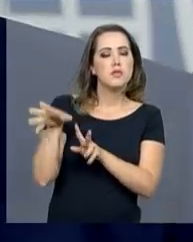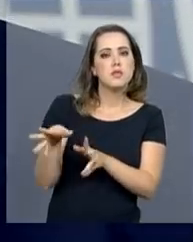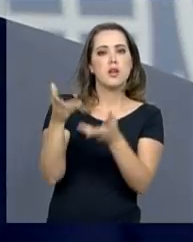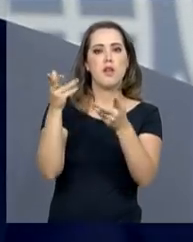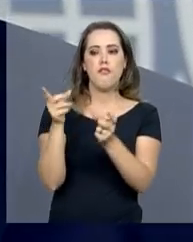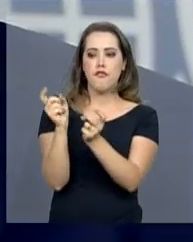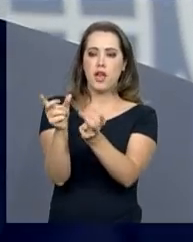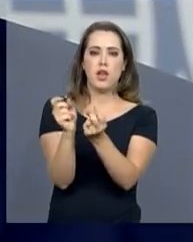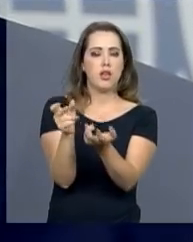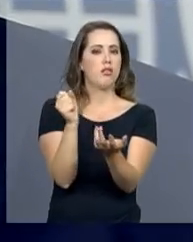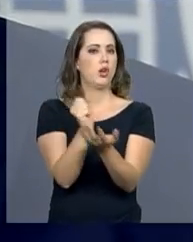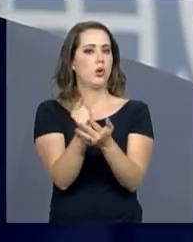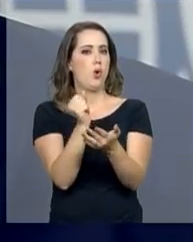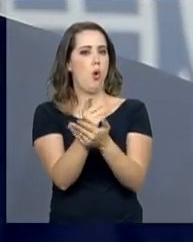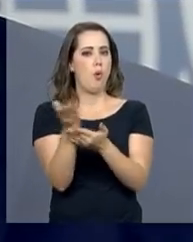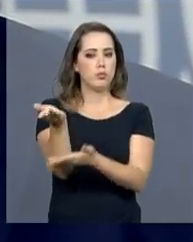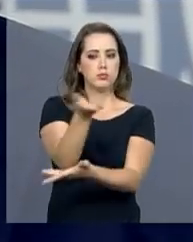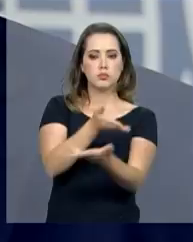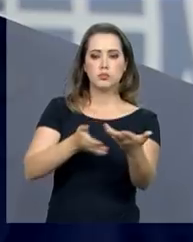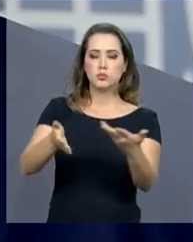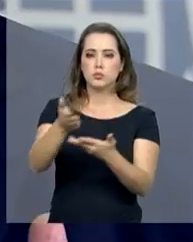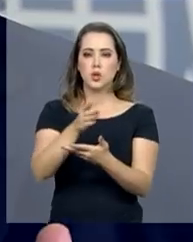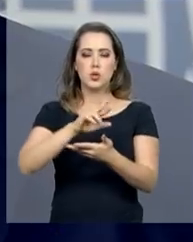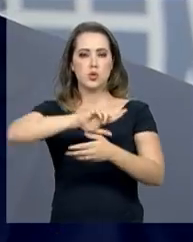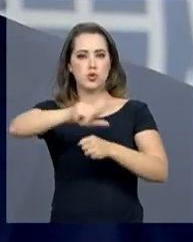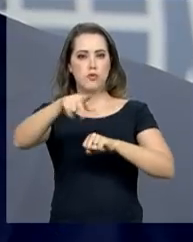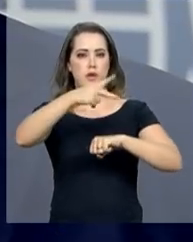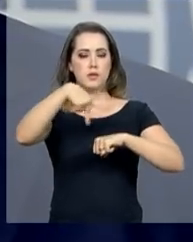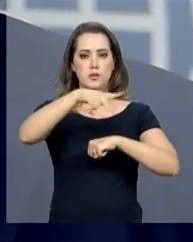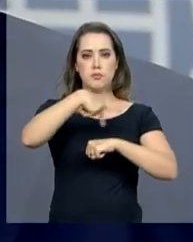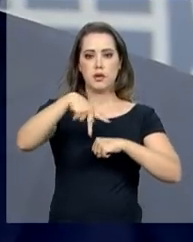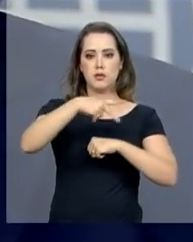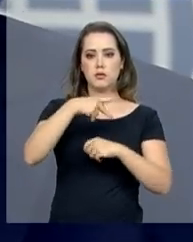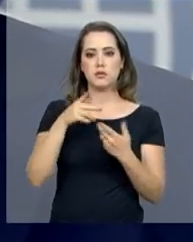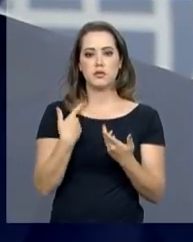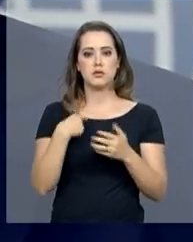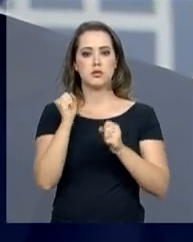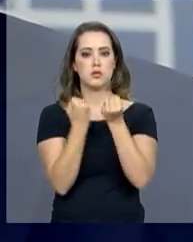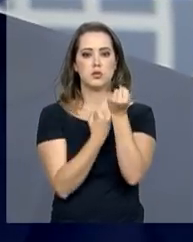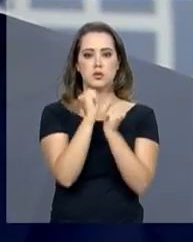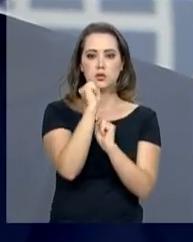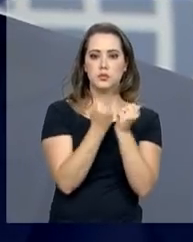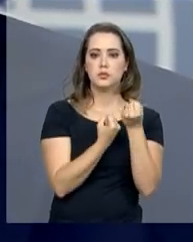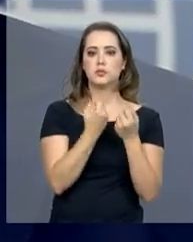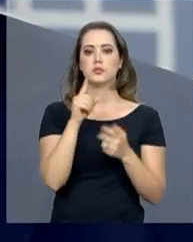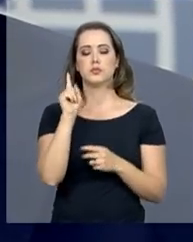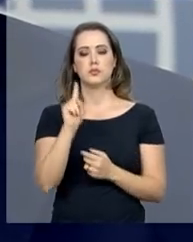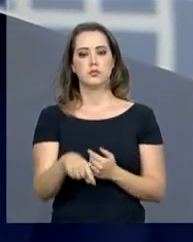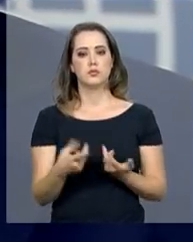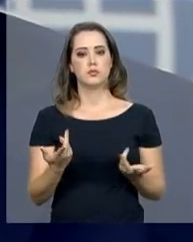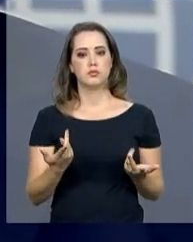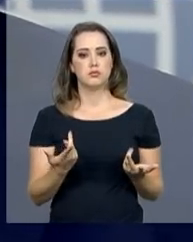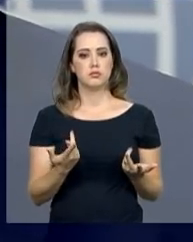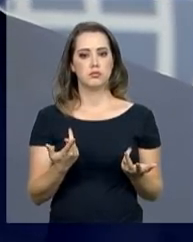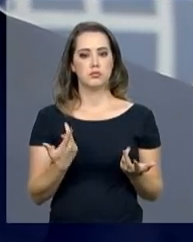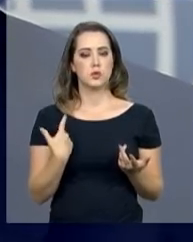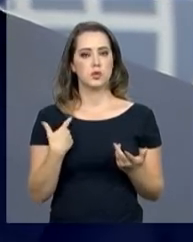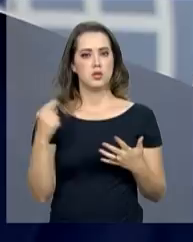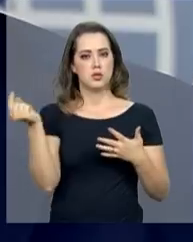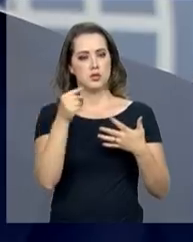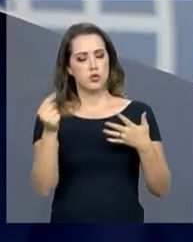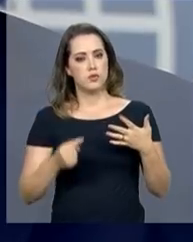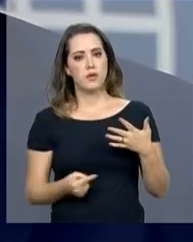aumenta as negociações comerciais com industriais entre